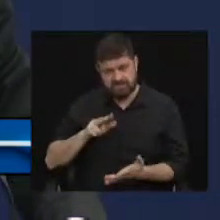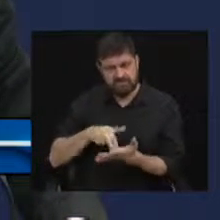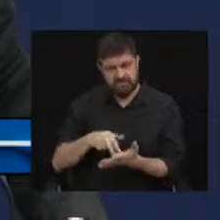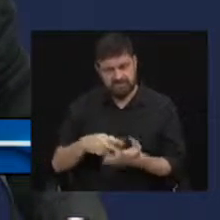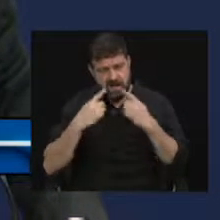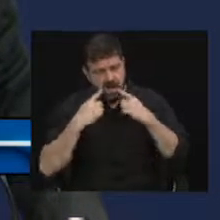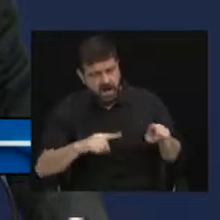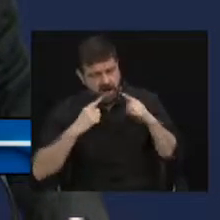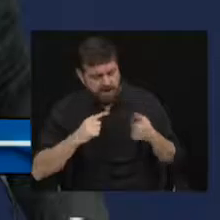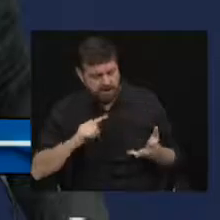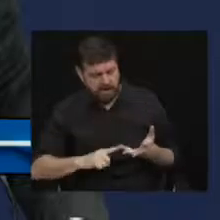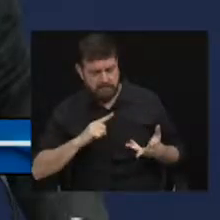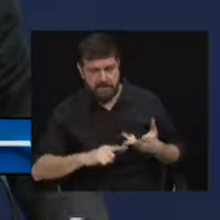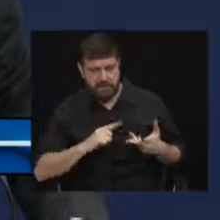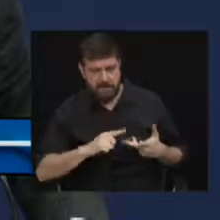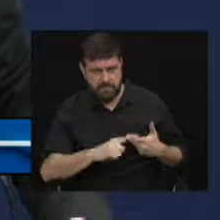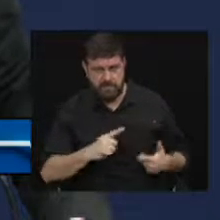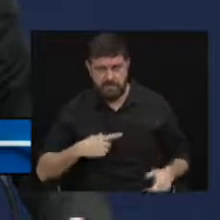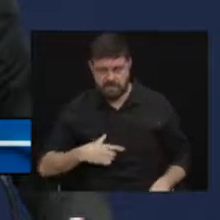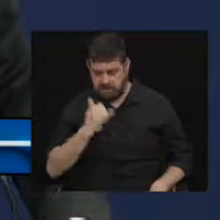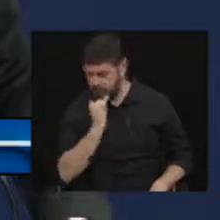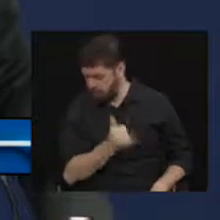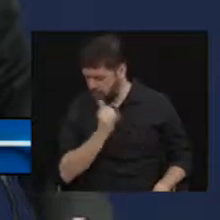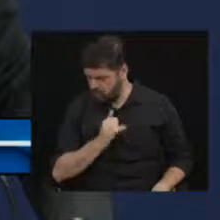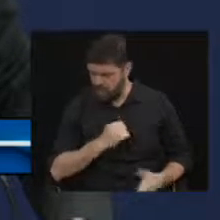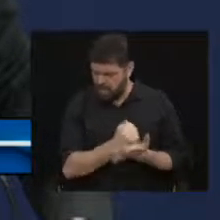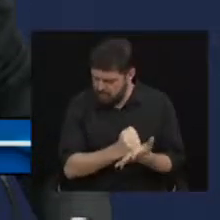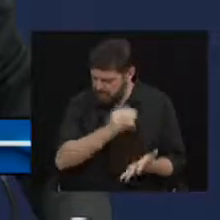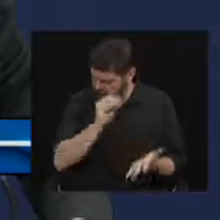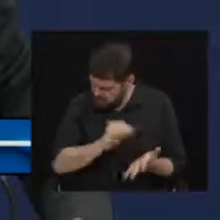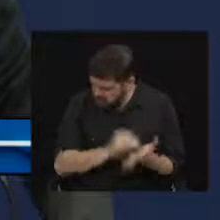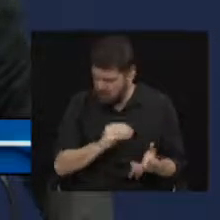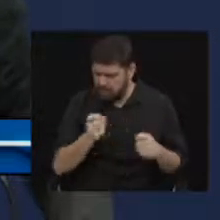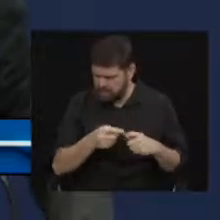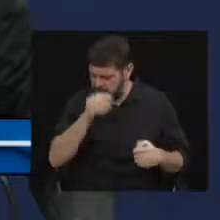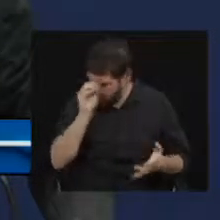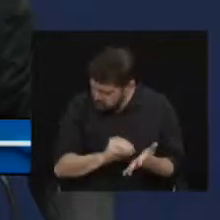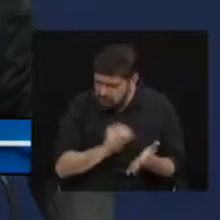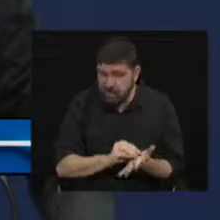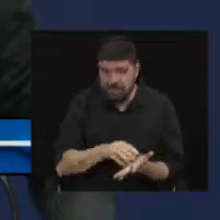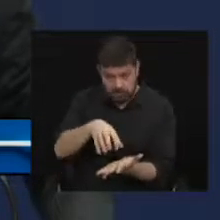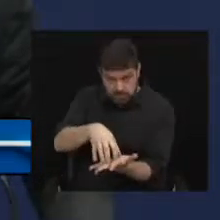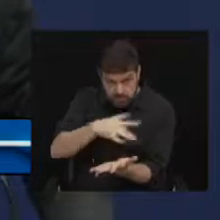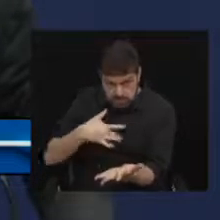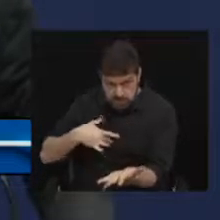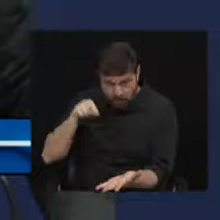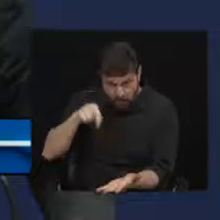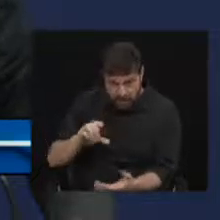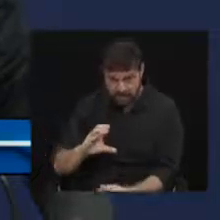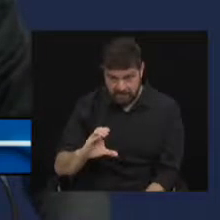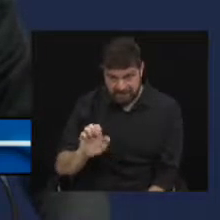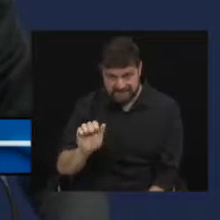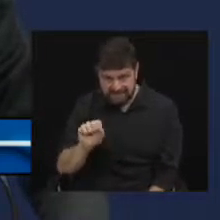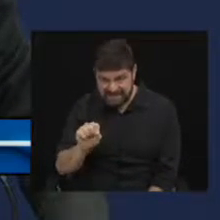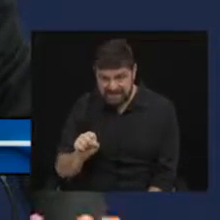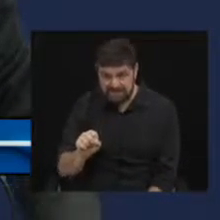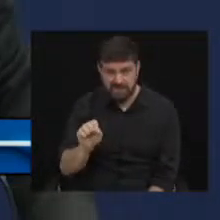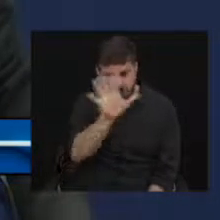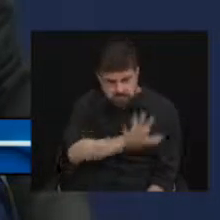forneceu 500 toneladas a menos de merenda e pagou 90% a mais.